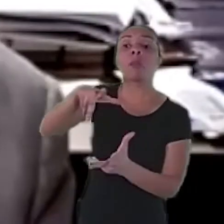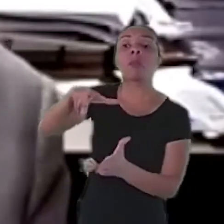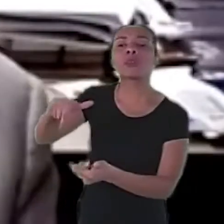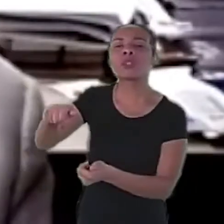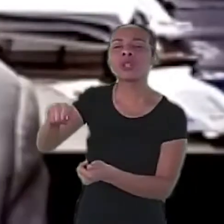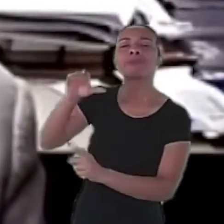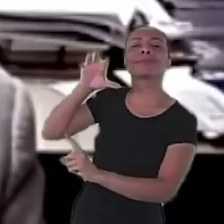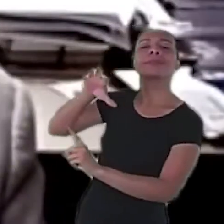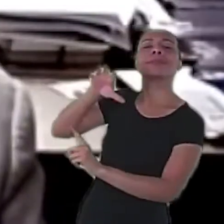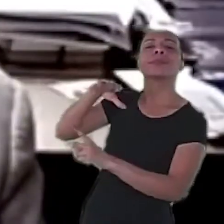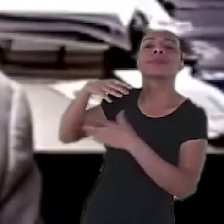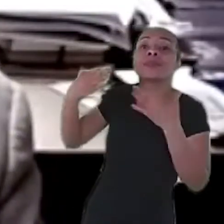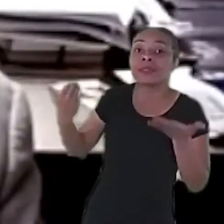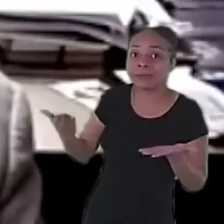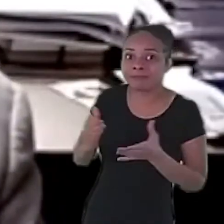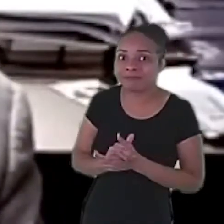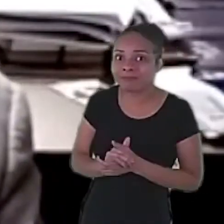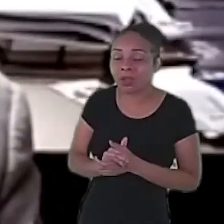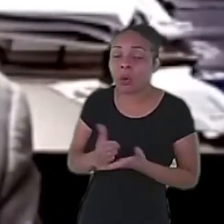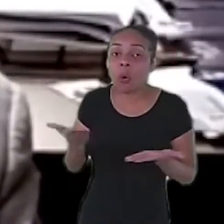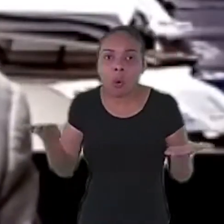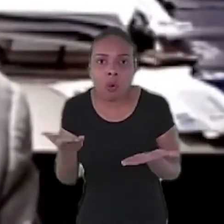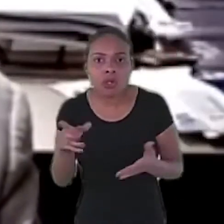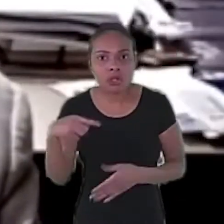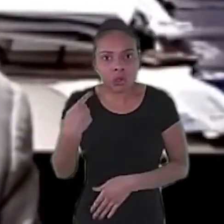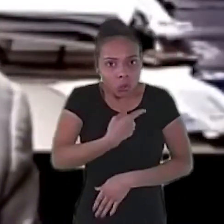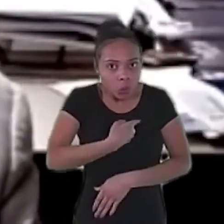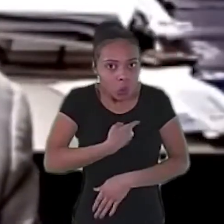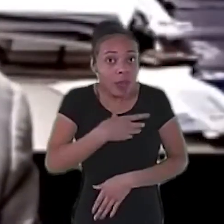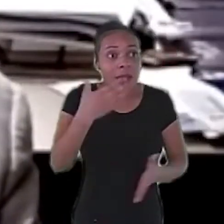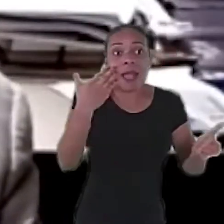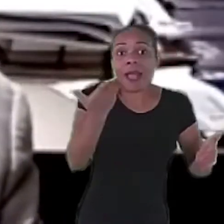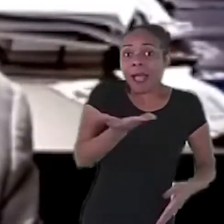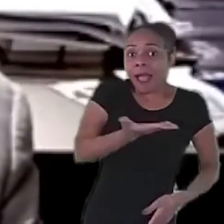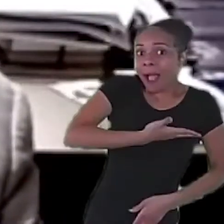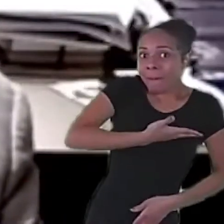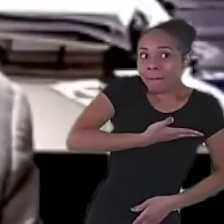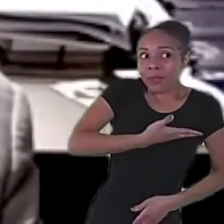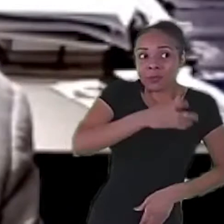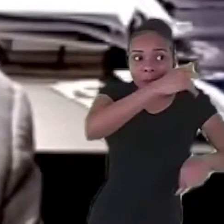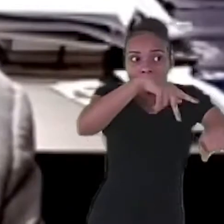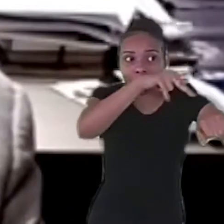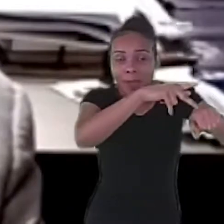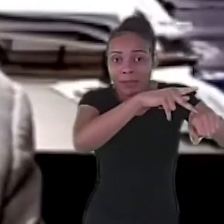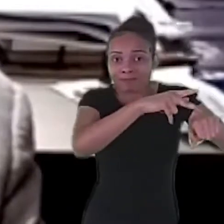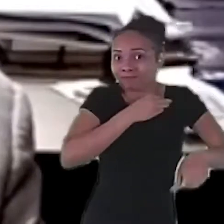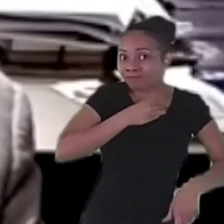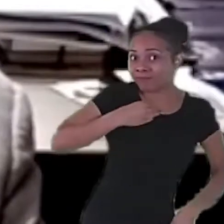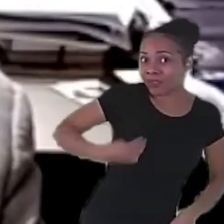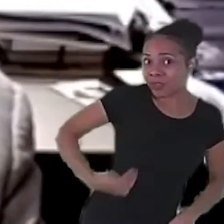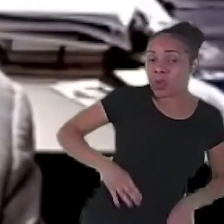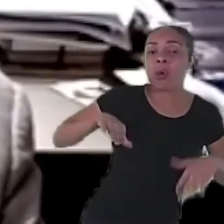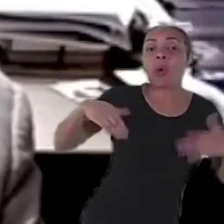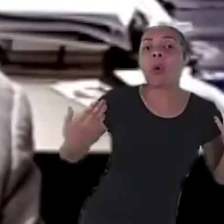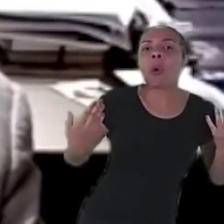devemos ser amigos ou inimigos da China. Eu dizia que os países têm que ter a sua autonomia